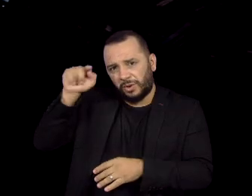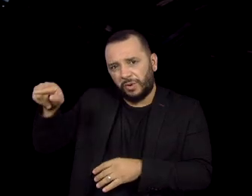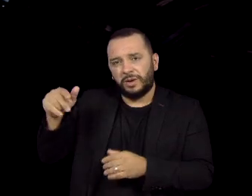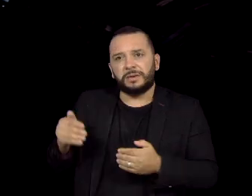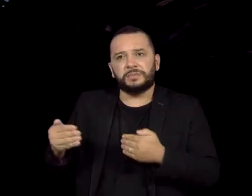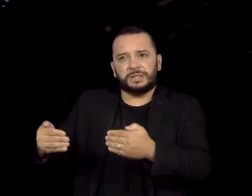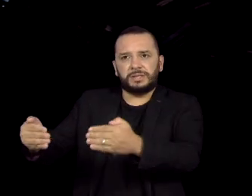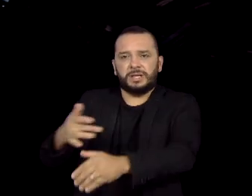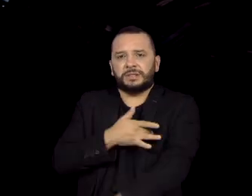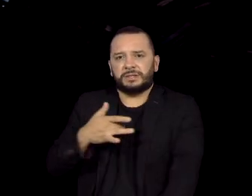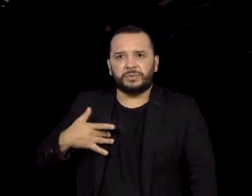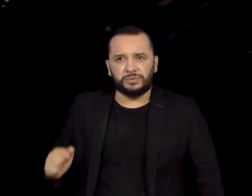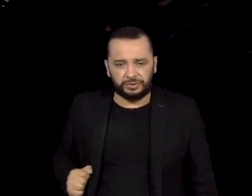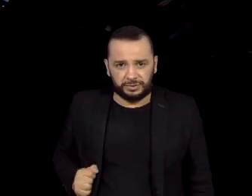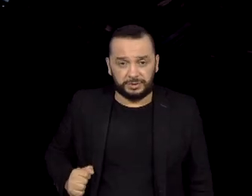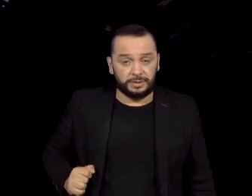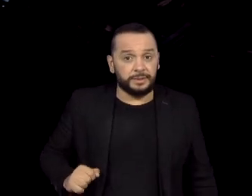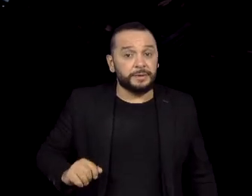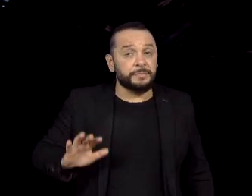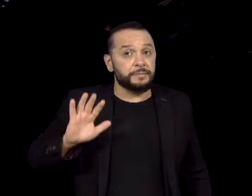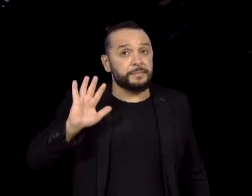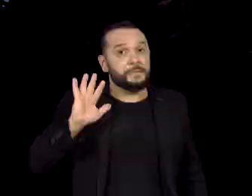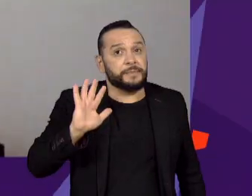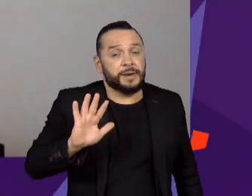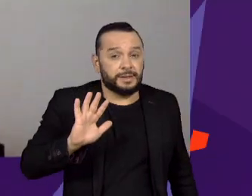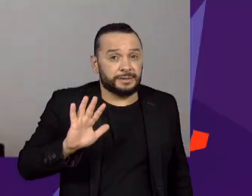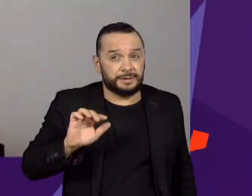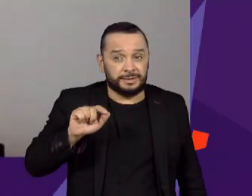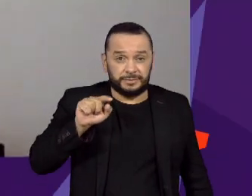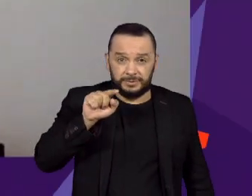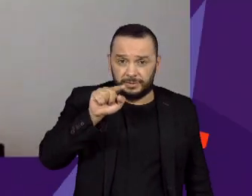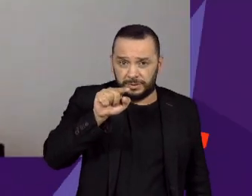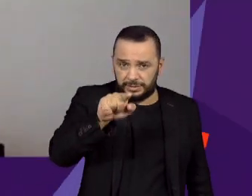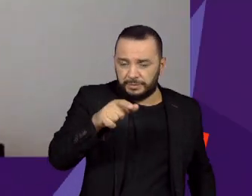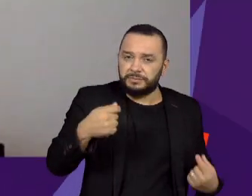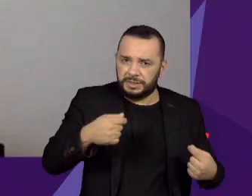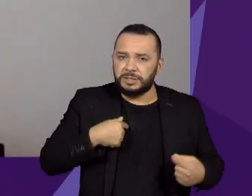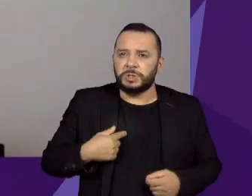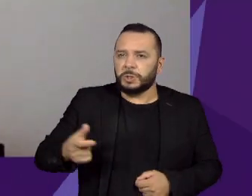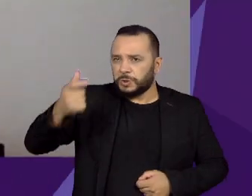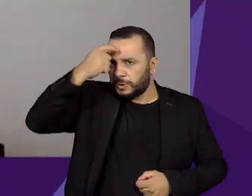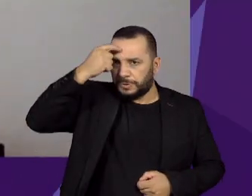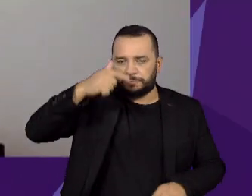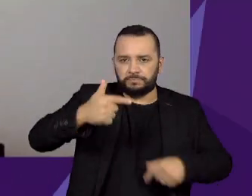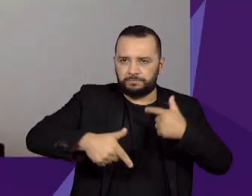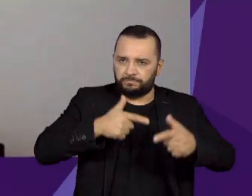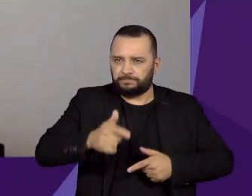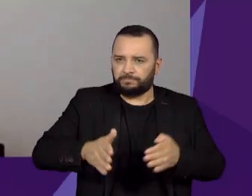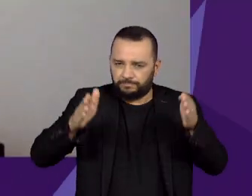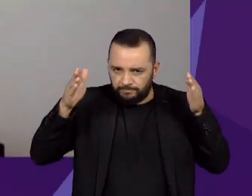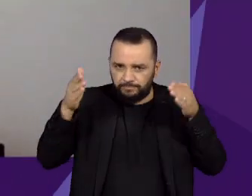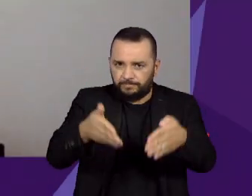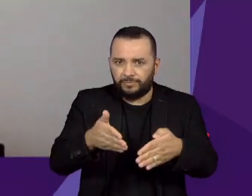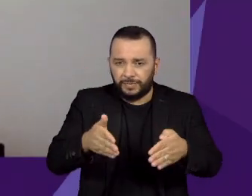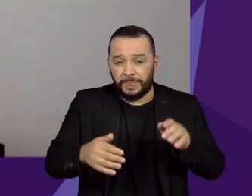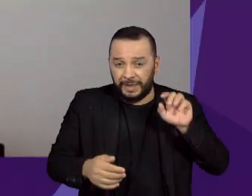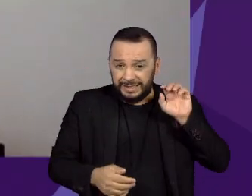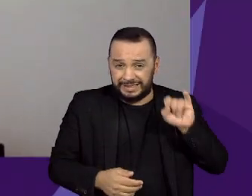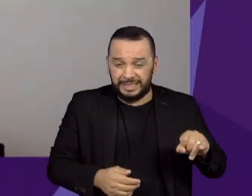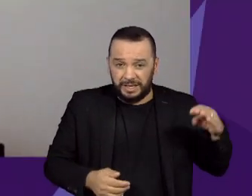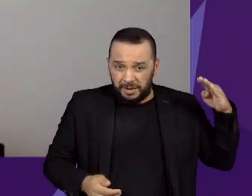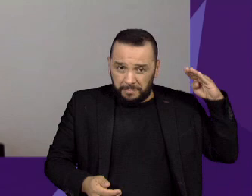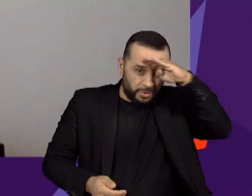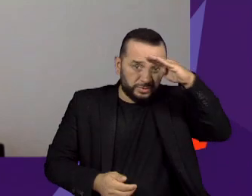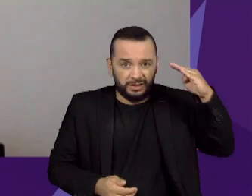ministério. Agora, se você não souber o que você está fazendo ali e por quê, e se deixar abstrair, eu não sei quais